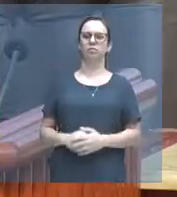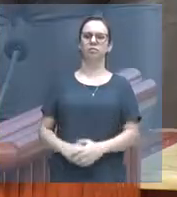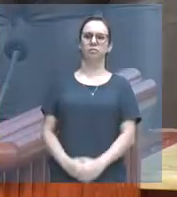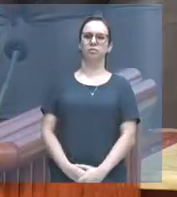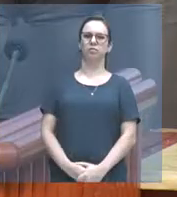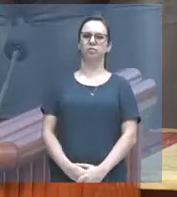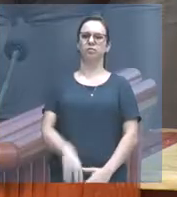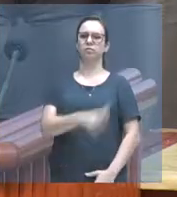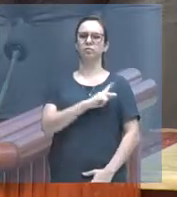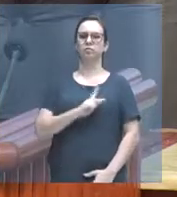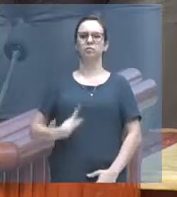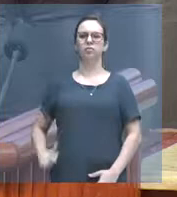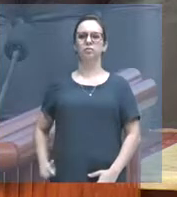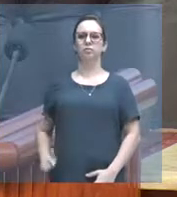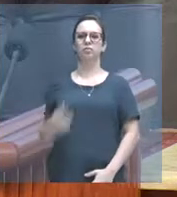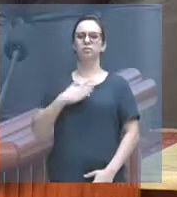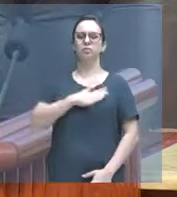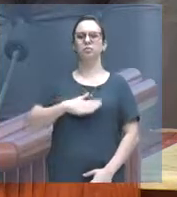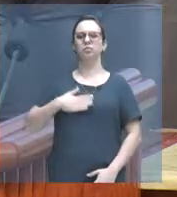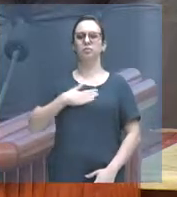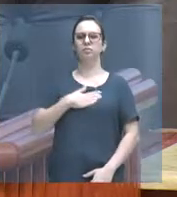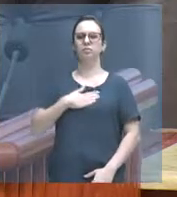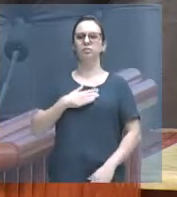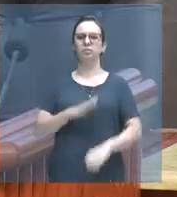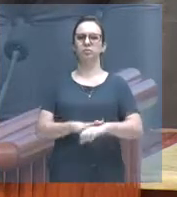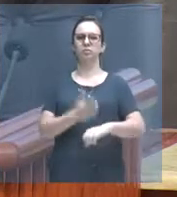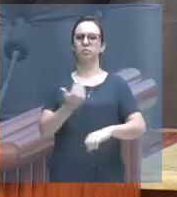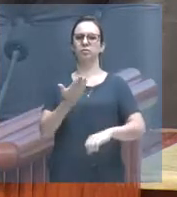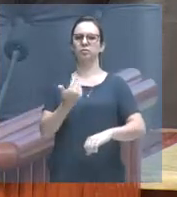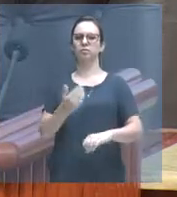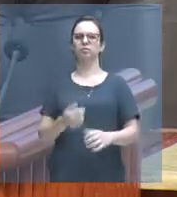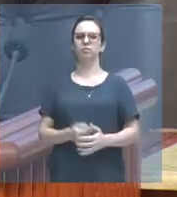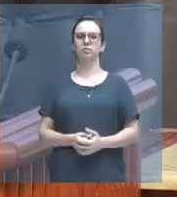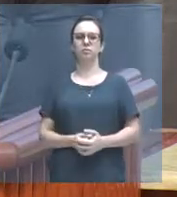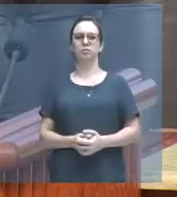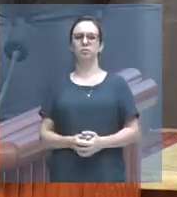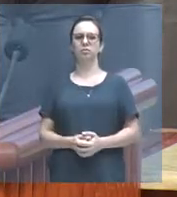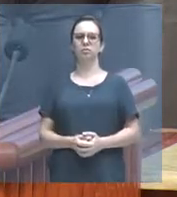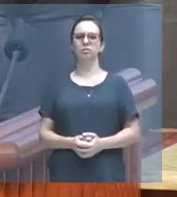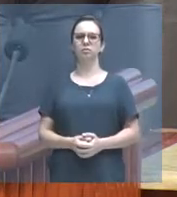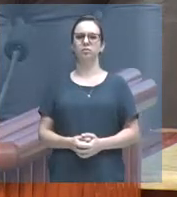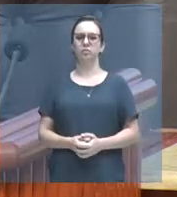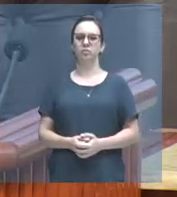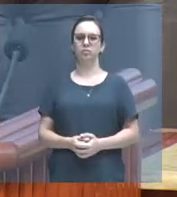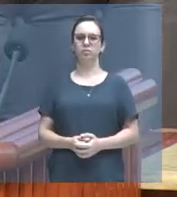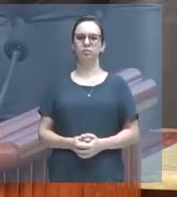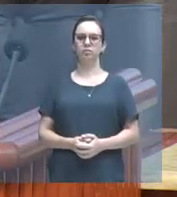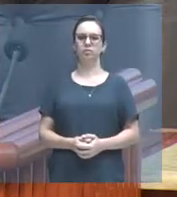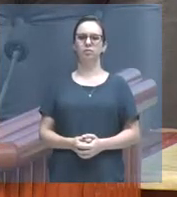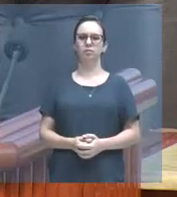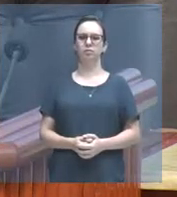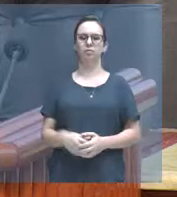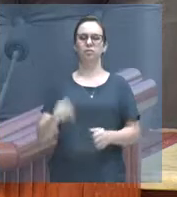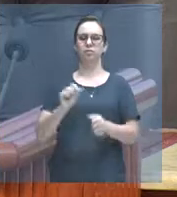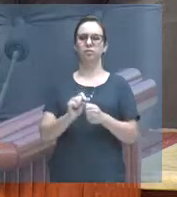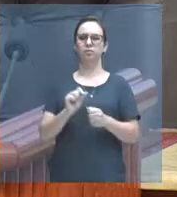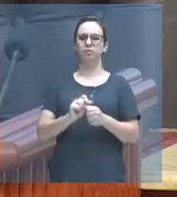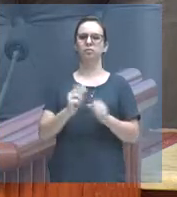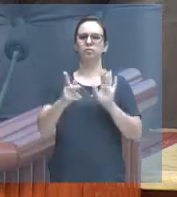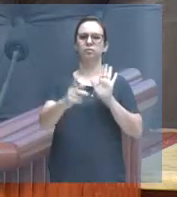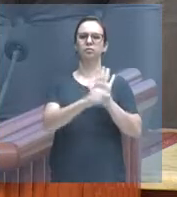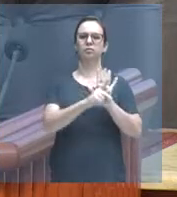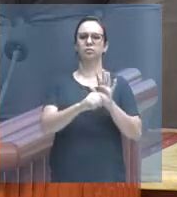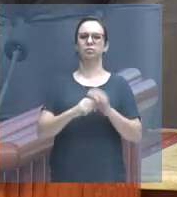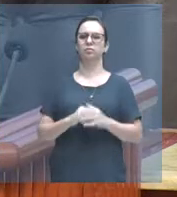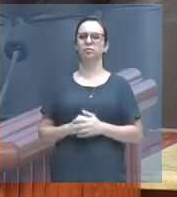Senhor presidente, eu gostaria de convidar a vereadora, a autora do projeto que homenageia o nosso homenageado de